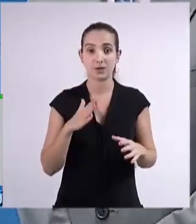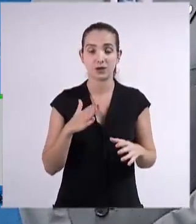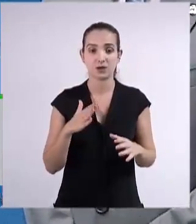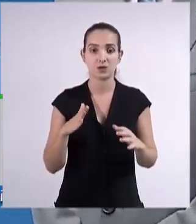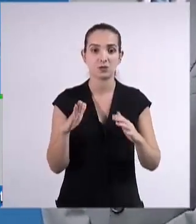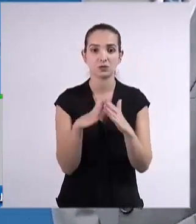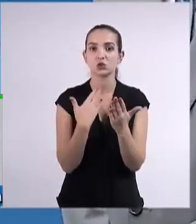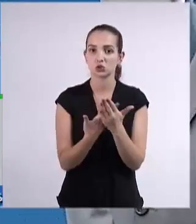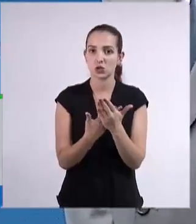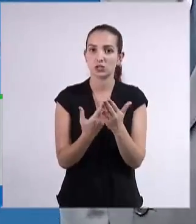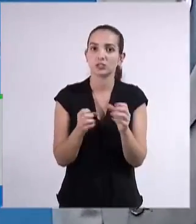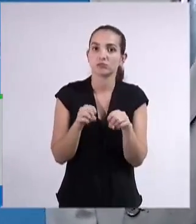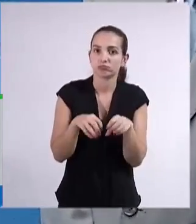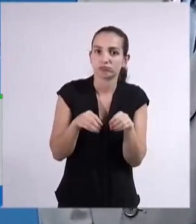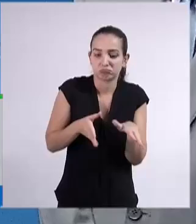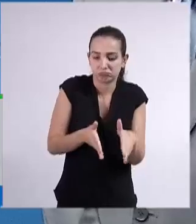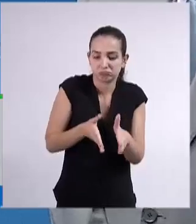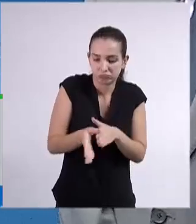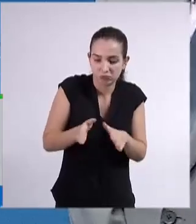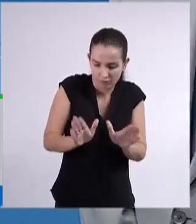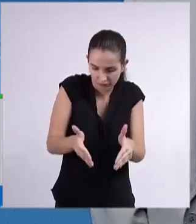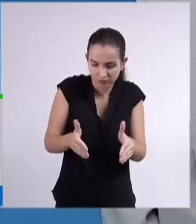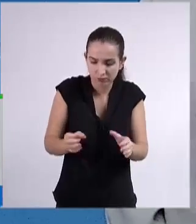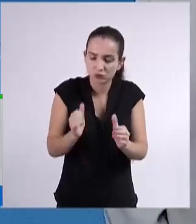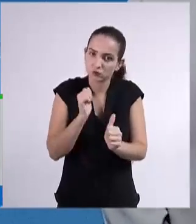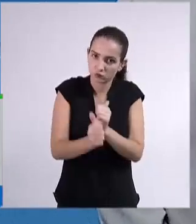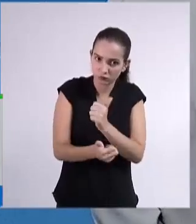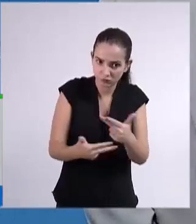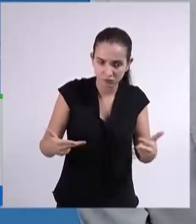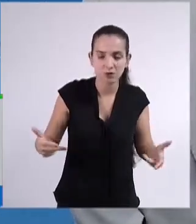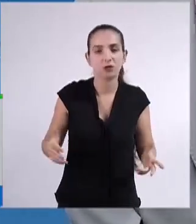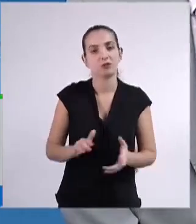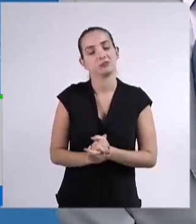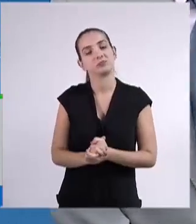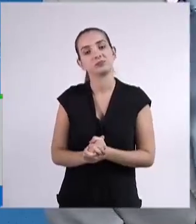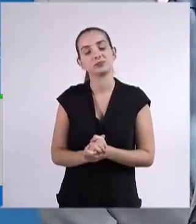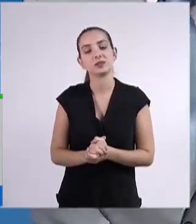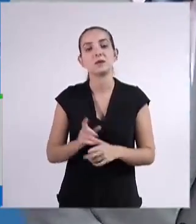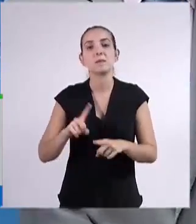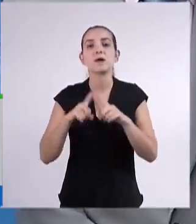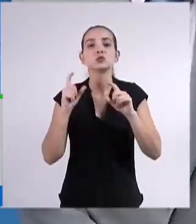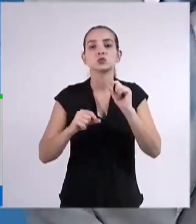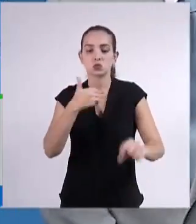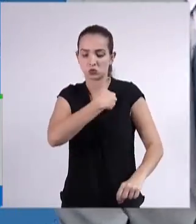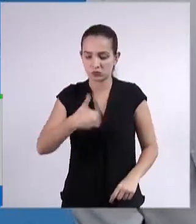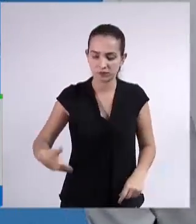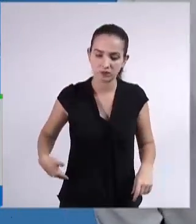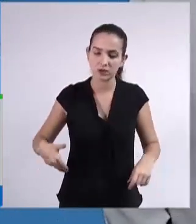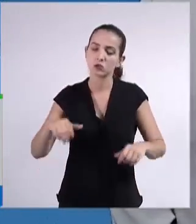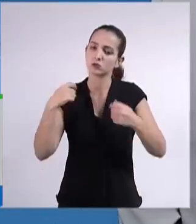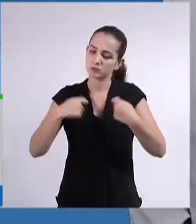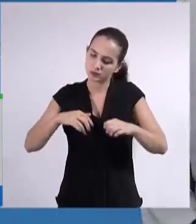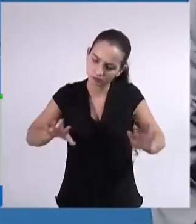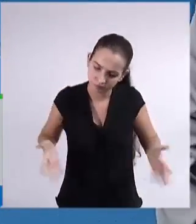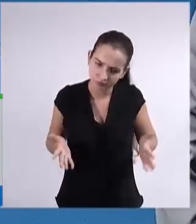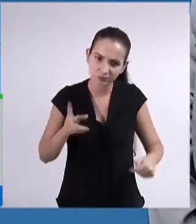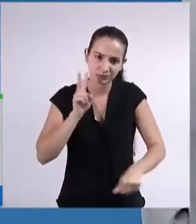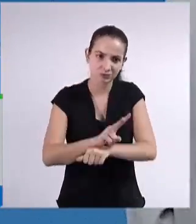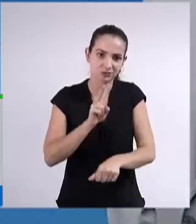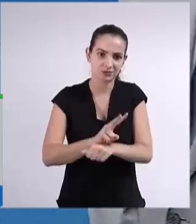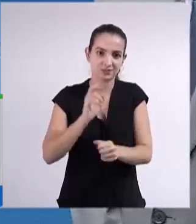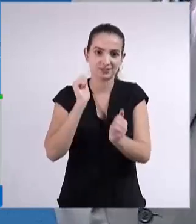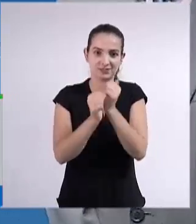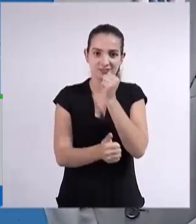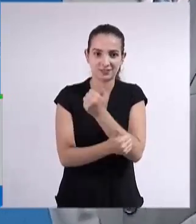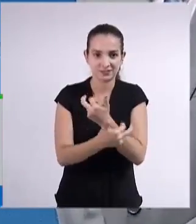o Estado entre nessa briga, que as empresas grandes que têm incentivo fiscais sejam obrigadas